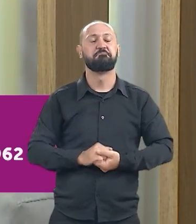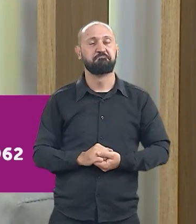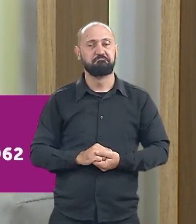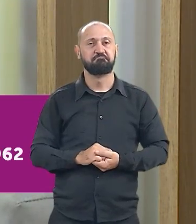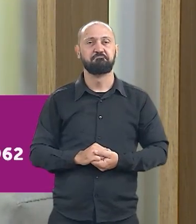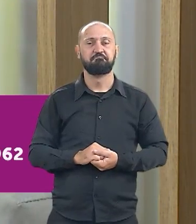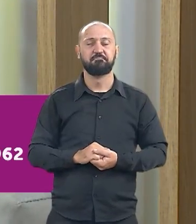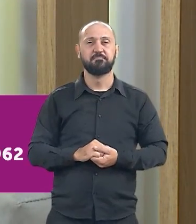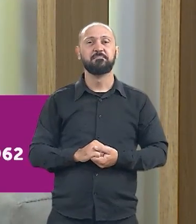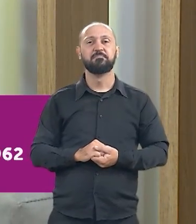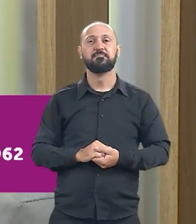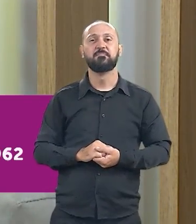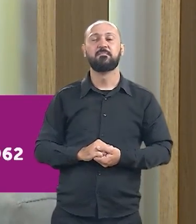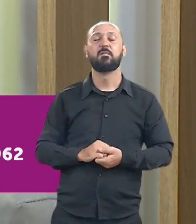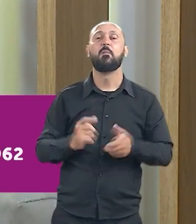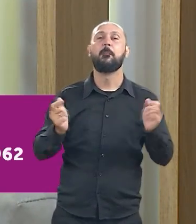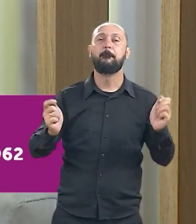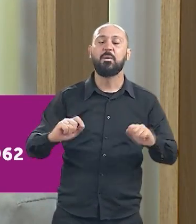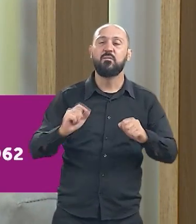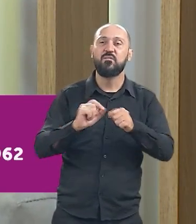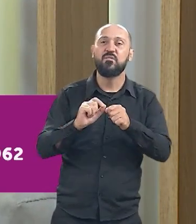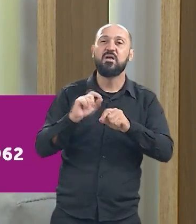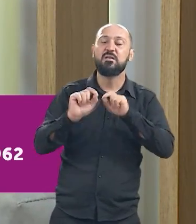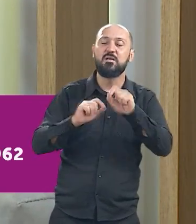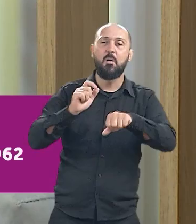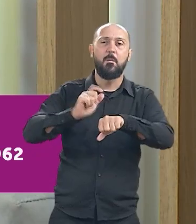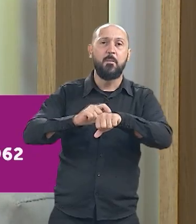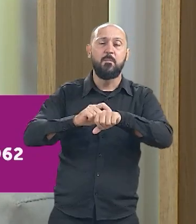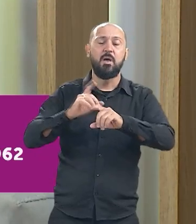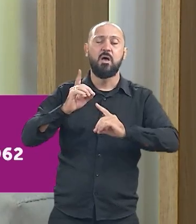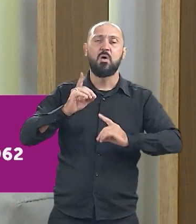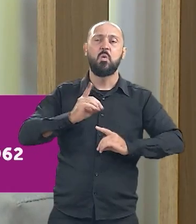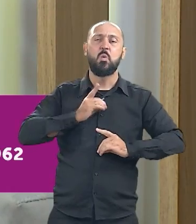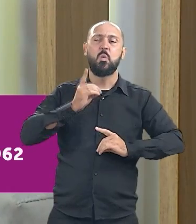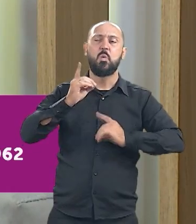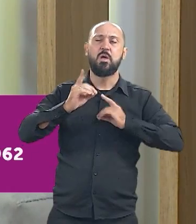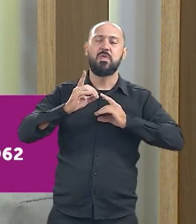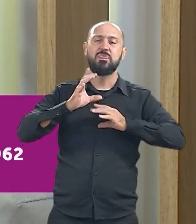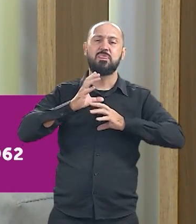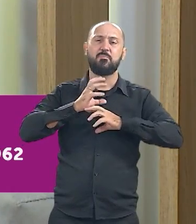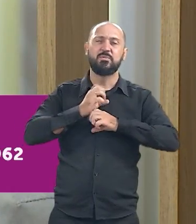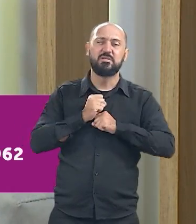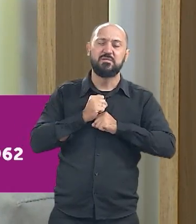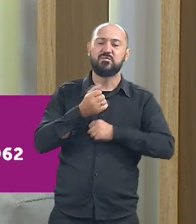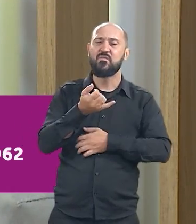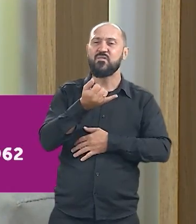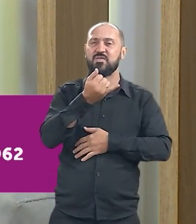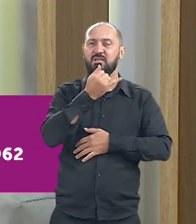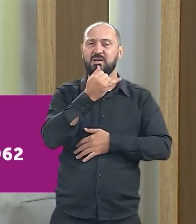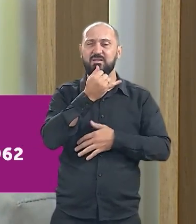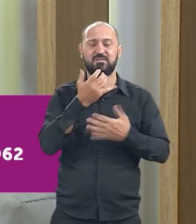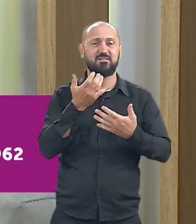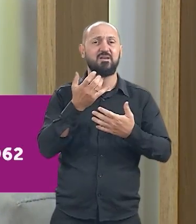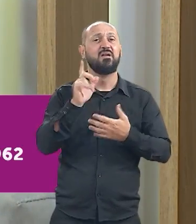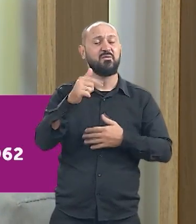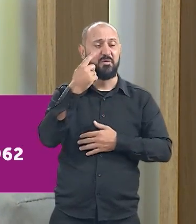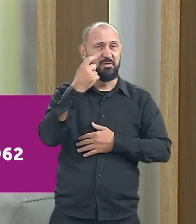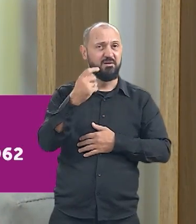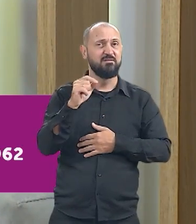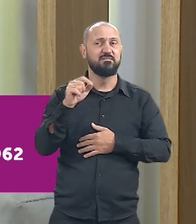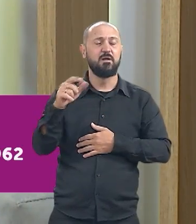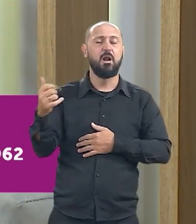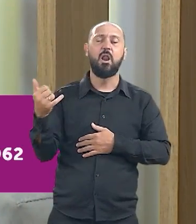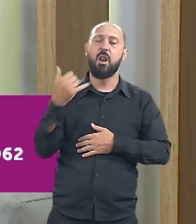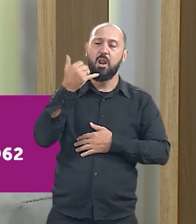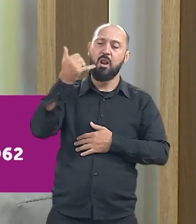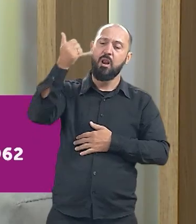levar a pessoa a um estado depressivo, triste, né? Isso foi uma coisa interessante. A pessoa ligou e falou que era o